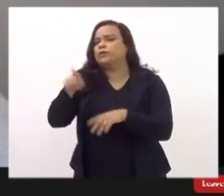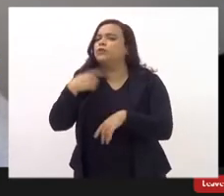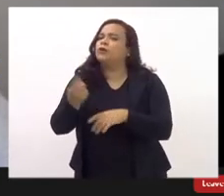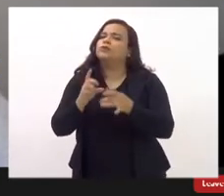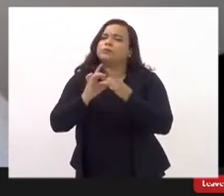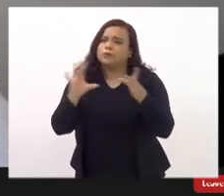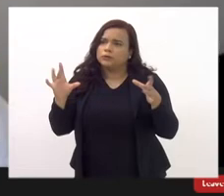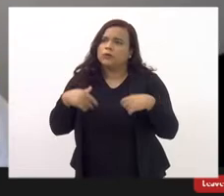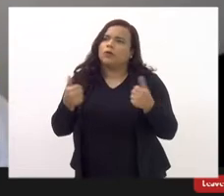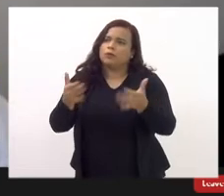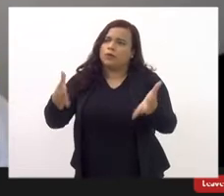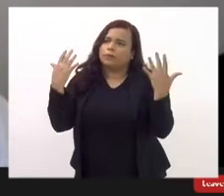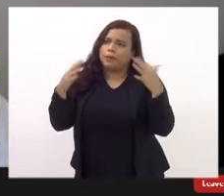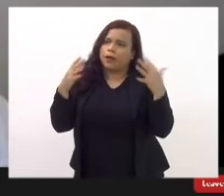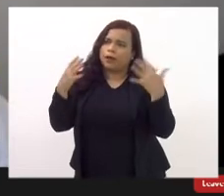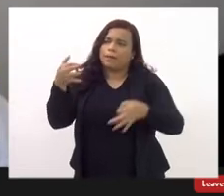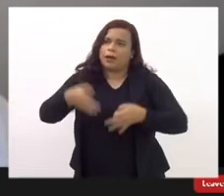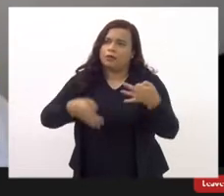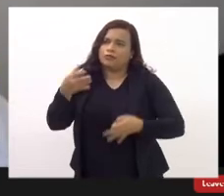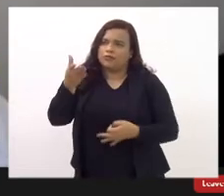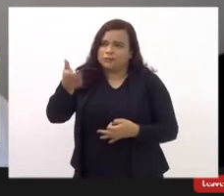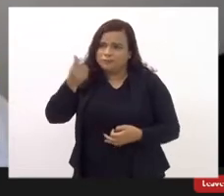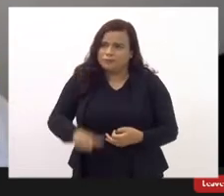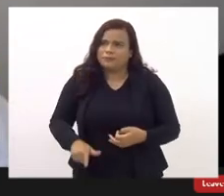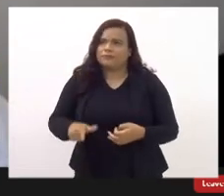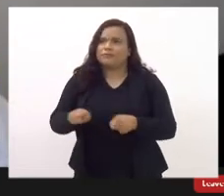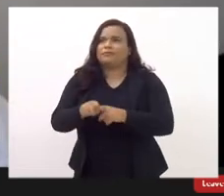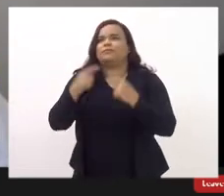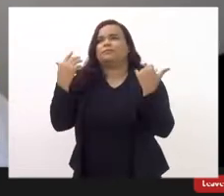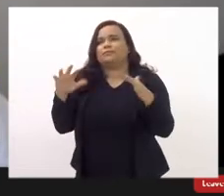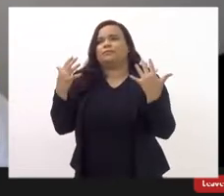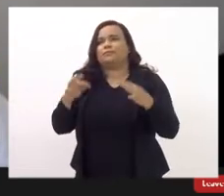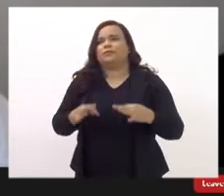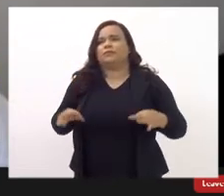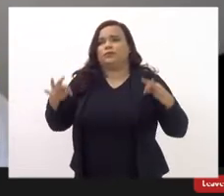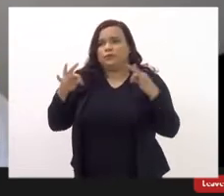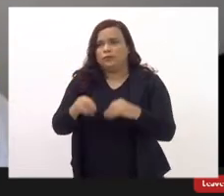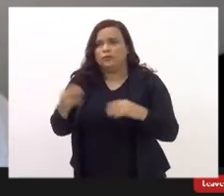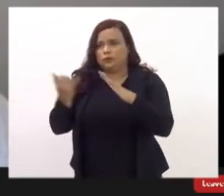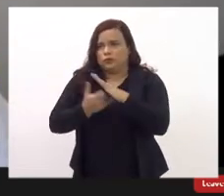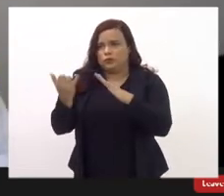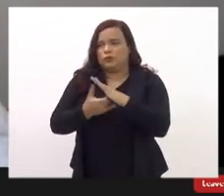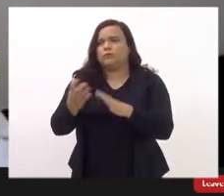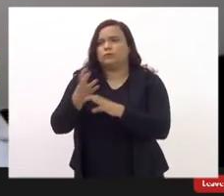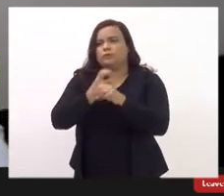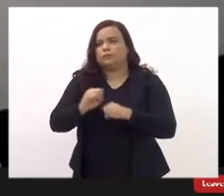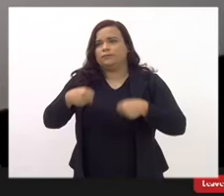disposição, parabéns por mais essa audiência e parabéns a todas as instituições que somam esforço dessa